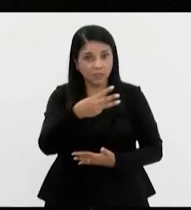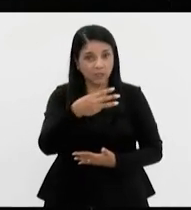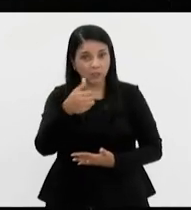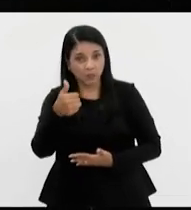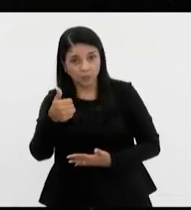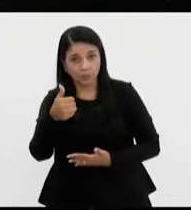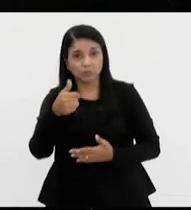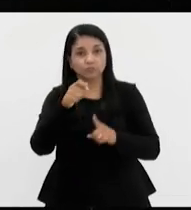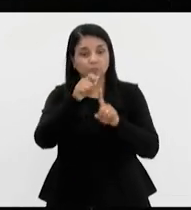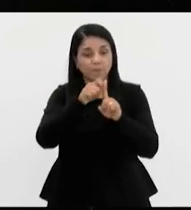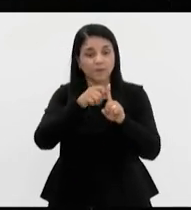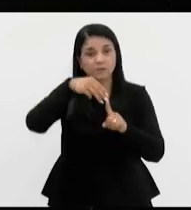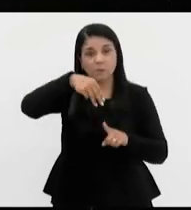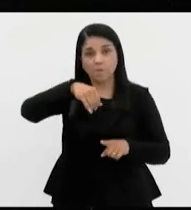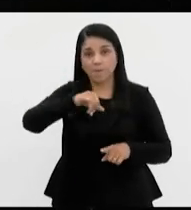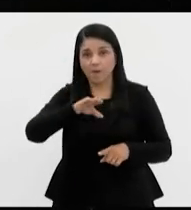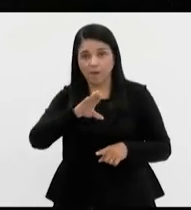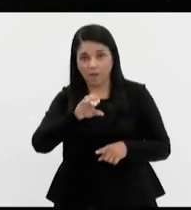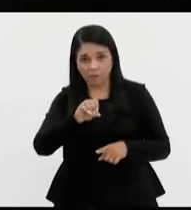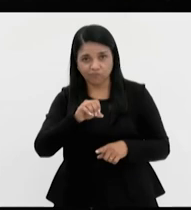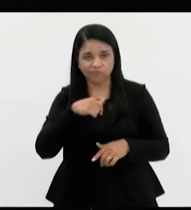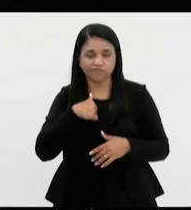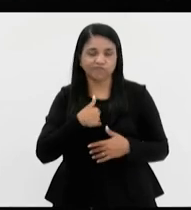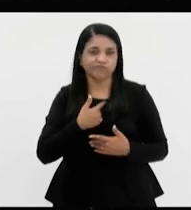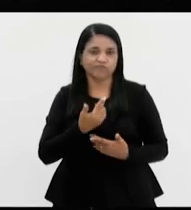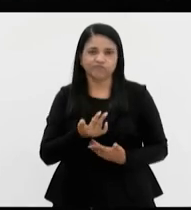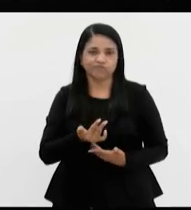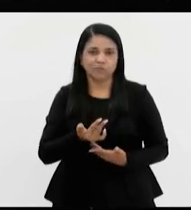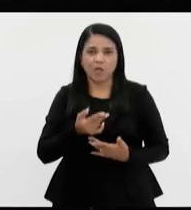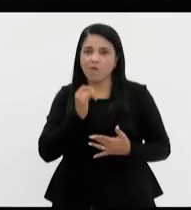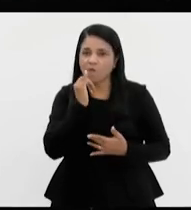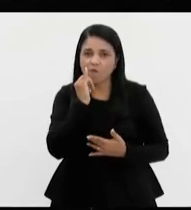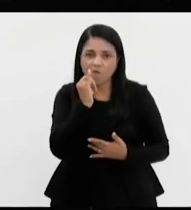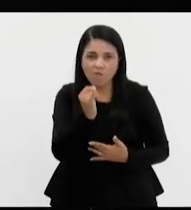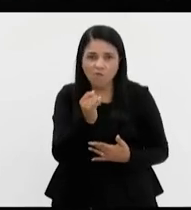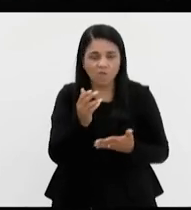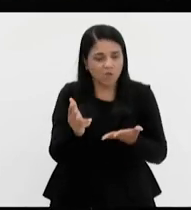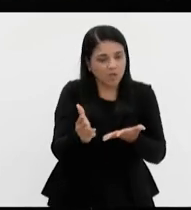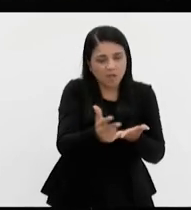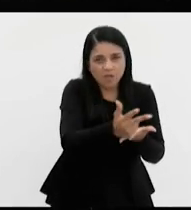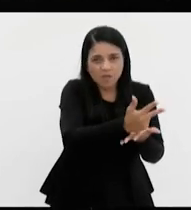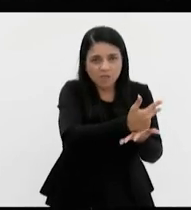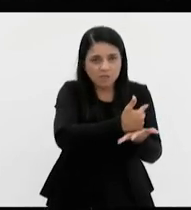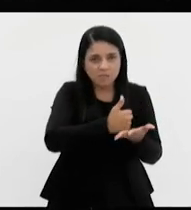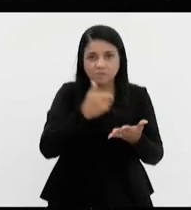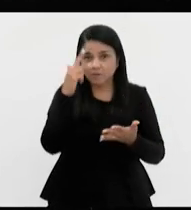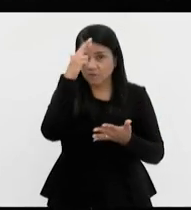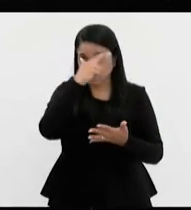quero lembrar aqui que não há o que se falar de regime de recuperação fiscal, porque